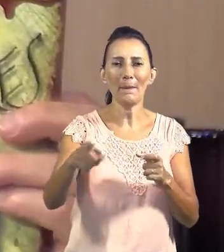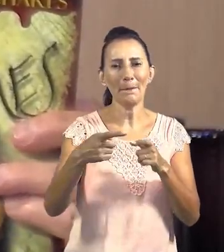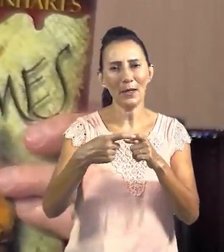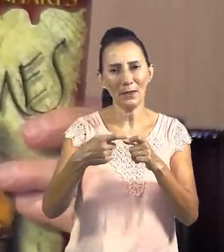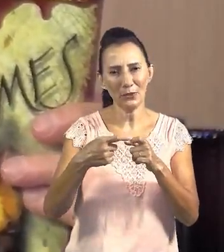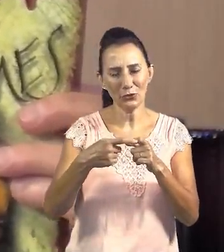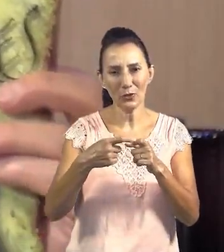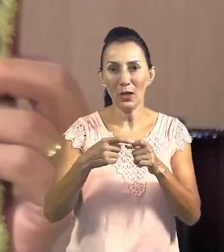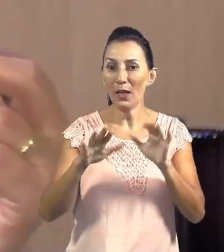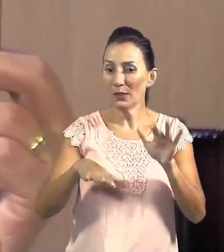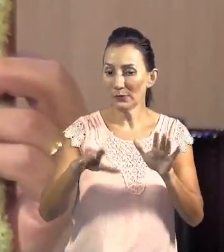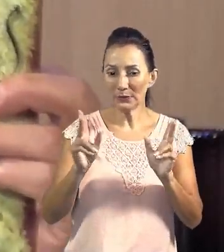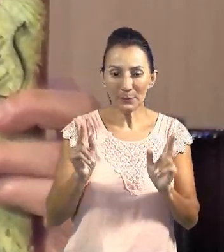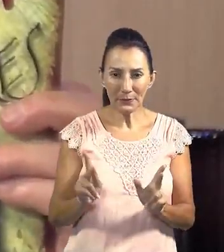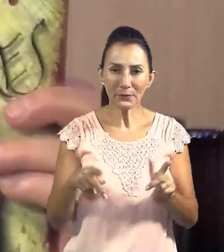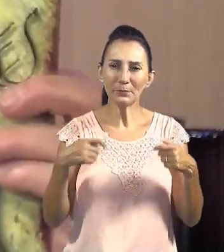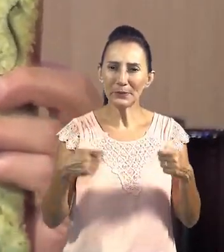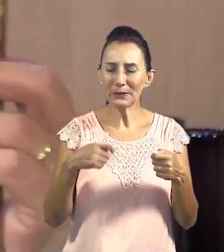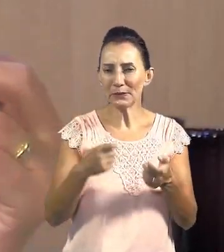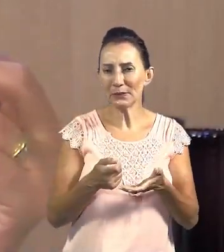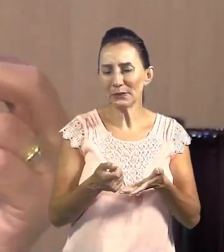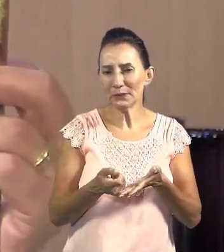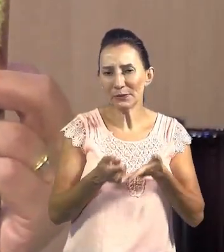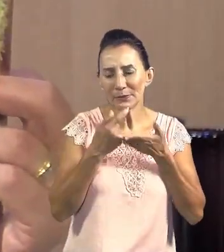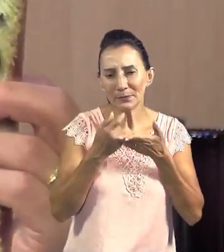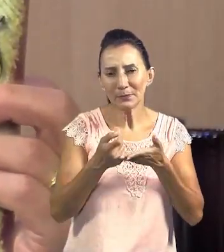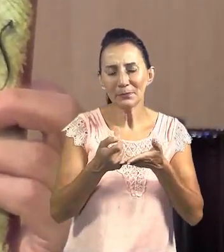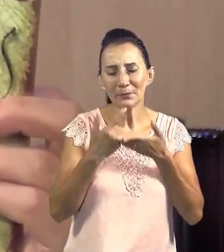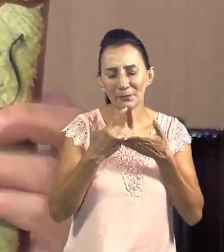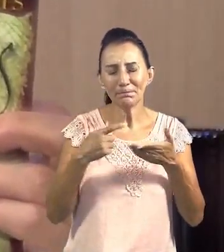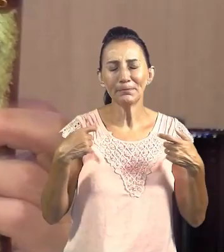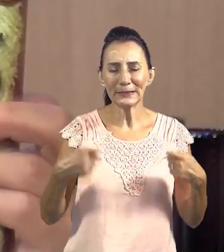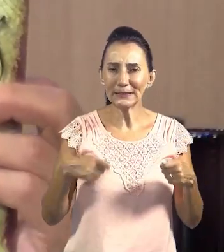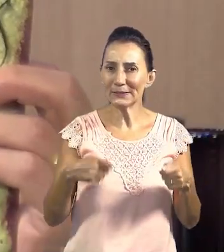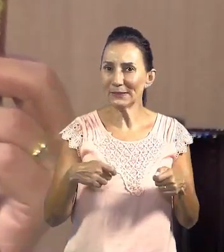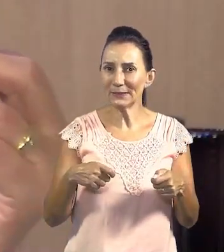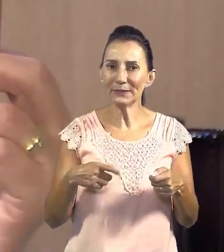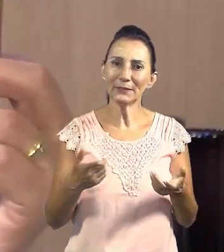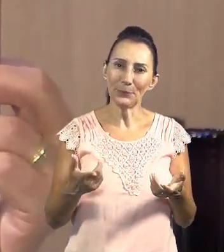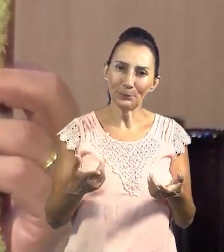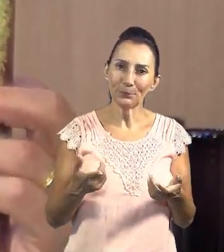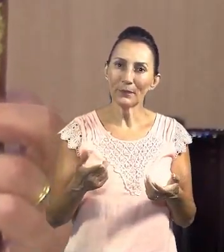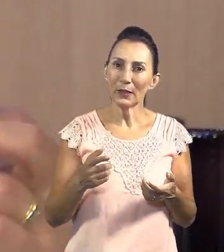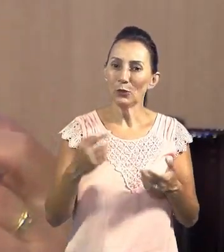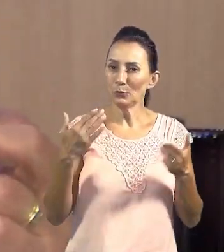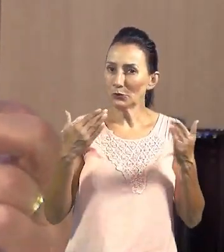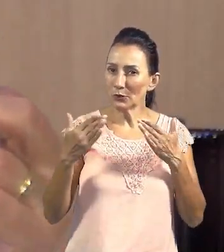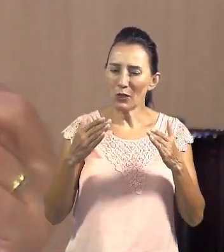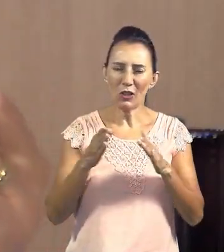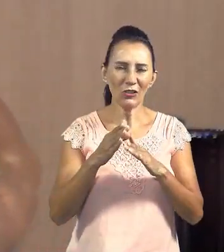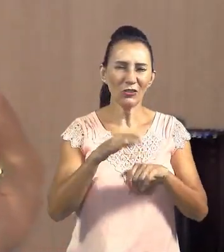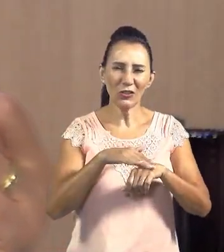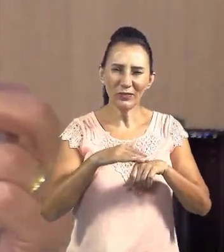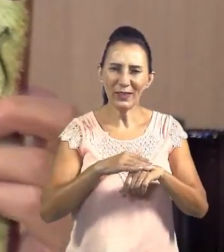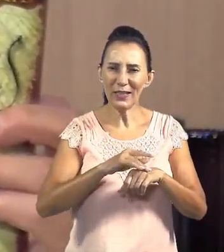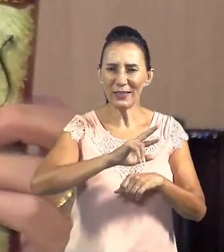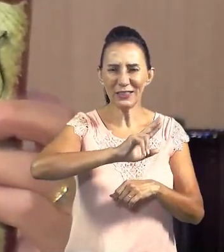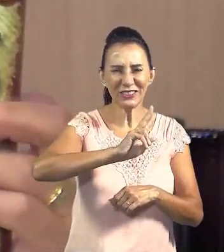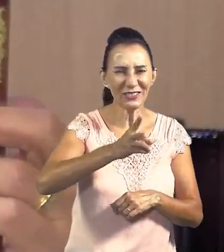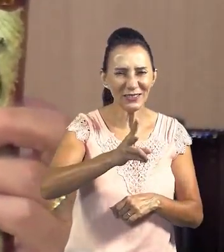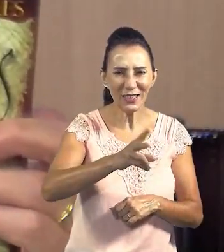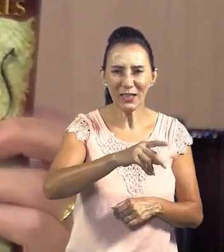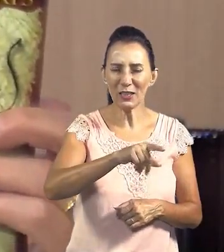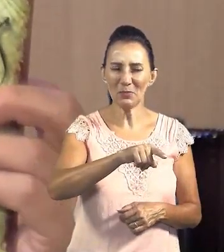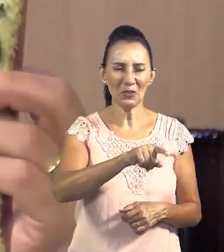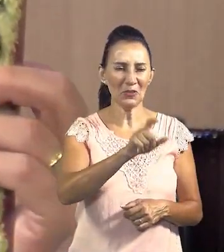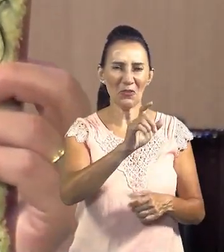pessoa precisa ser medicada, ela precisa ser curada. E os nossos psicólogos, eu converso sempre